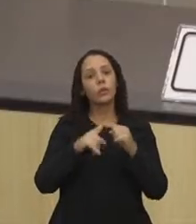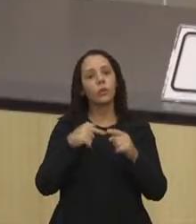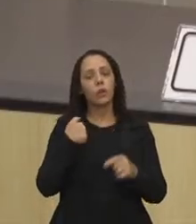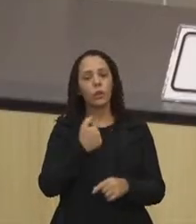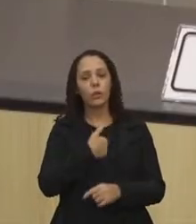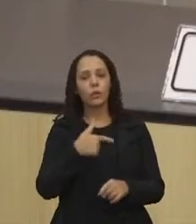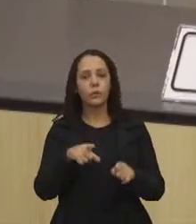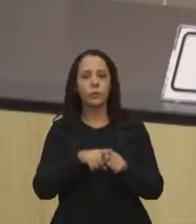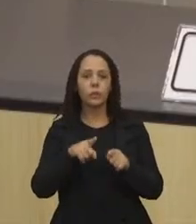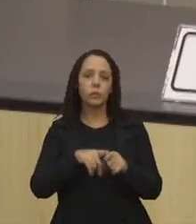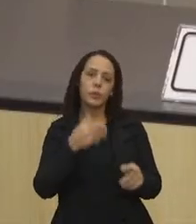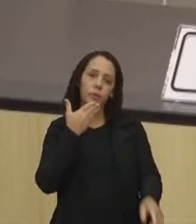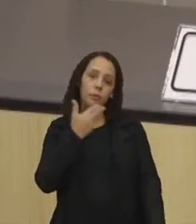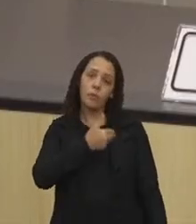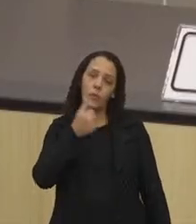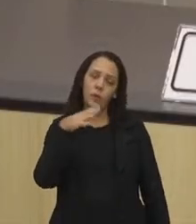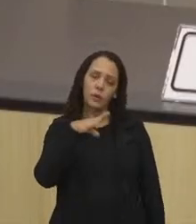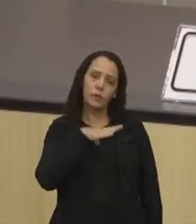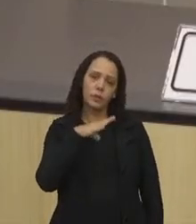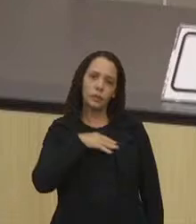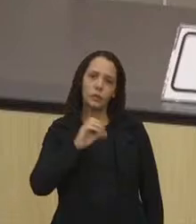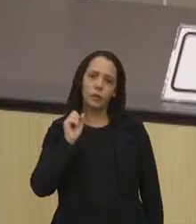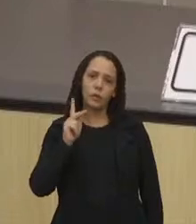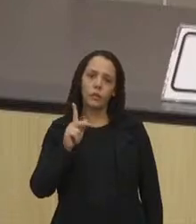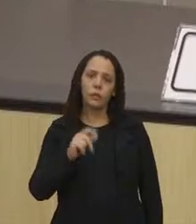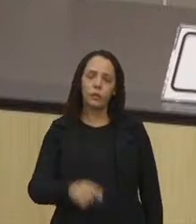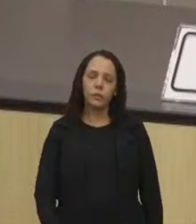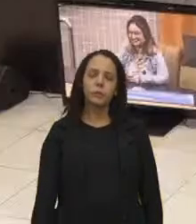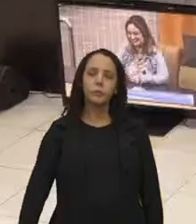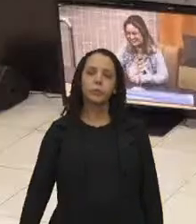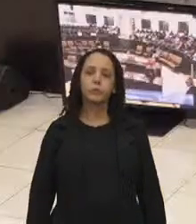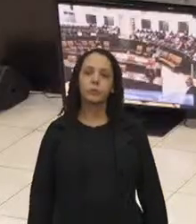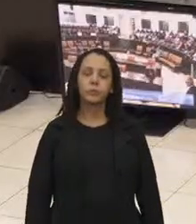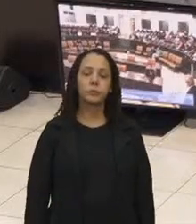melhorar o nosso município, tá bom? Mas conta com a gente.